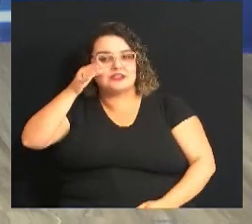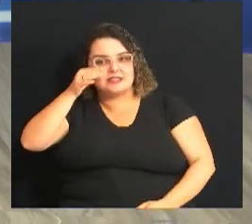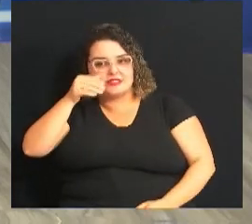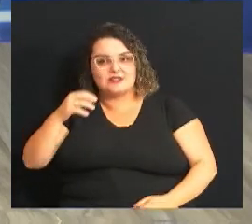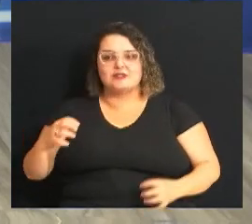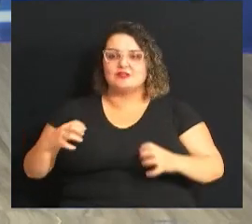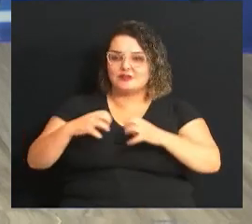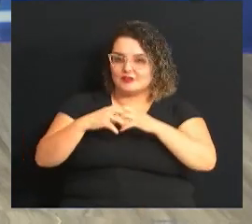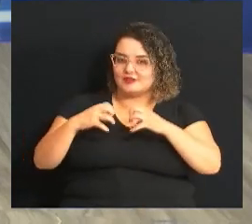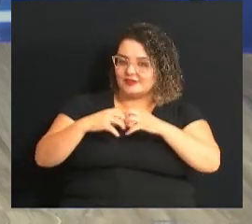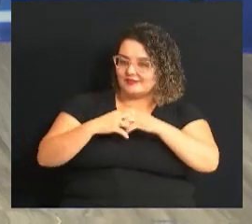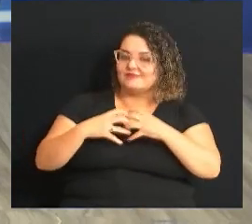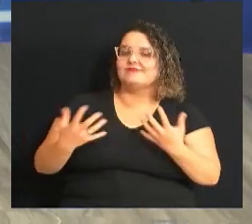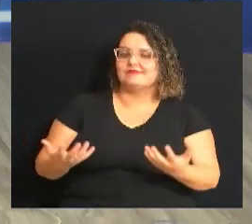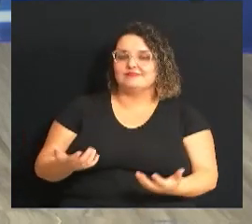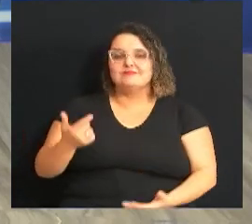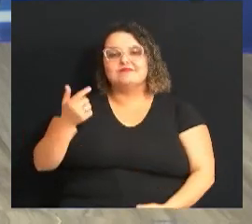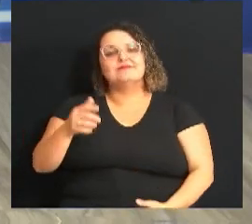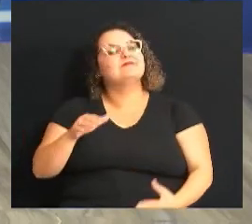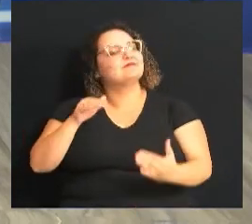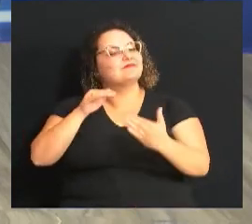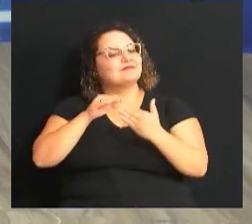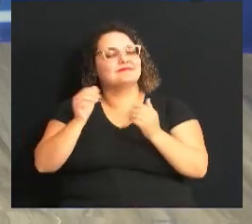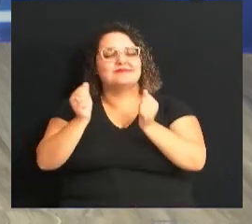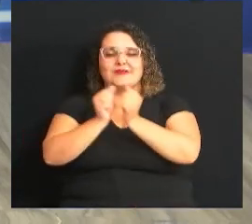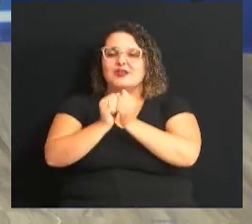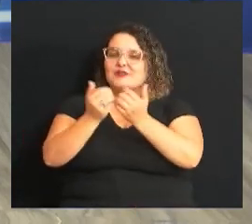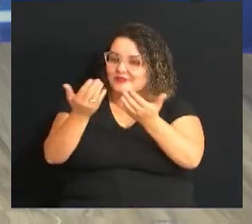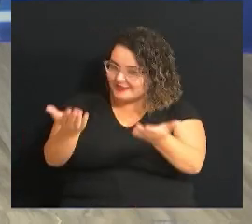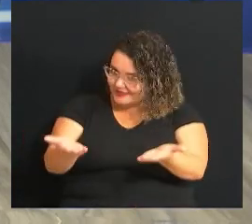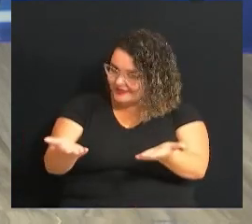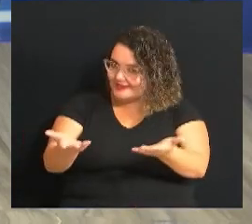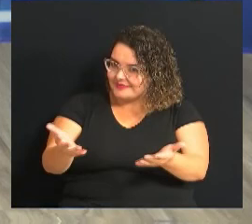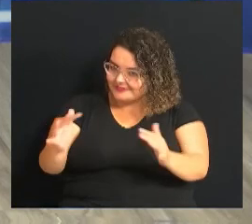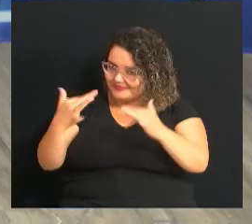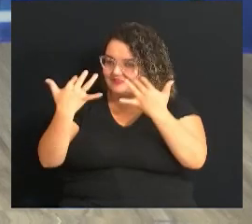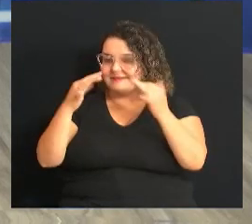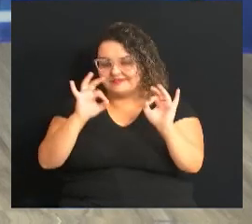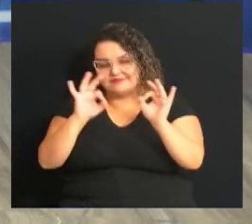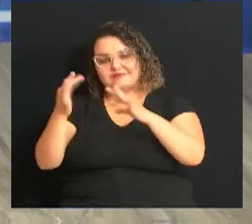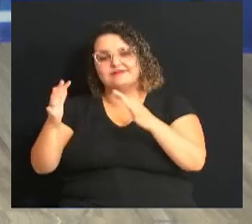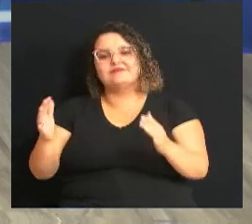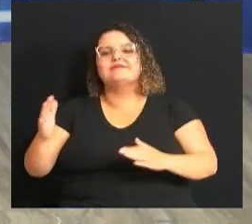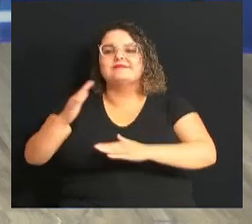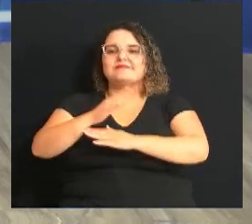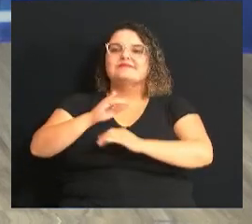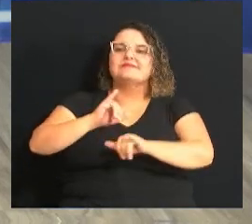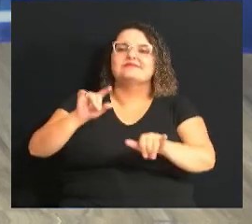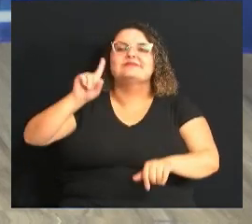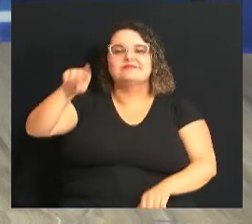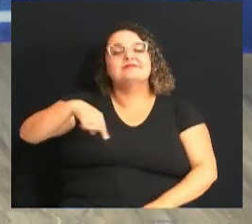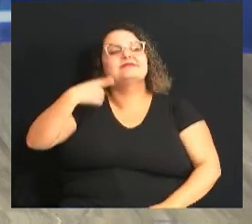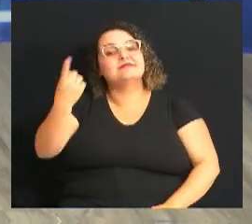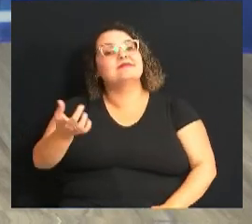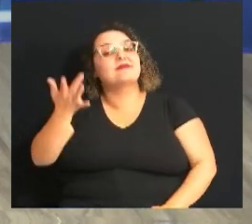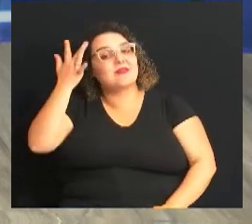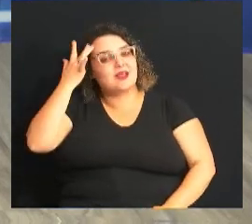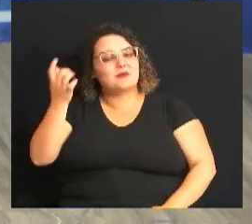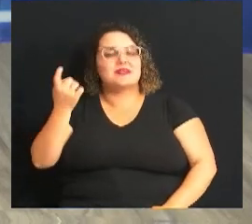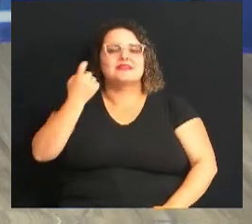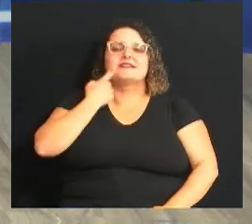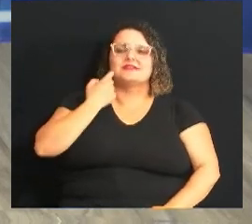a modalidade. Então, conto com a sua participação, conto com a sua audiência. E o Câmara Notícia retorna amanhã, na sexta-feira,